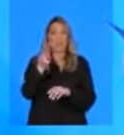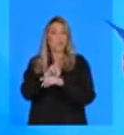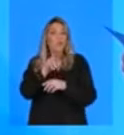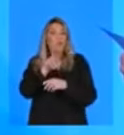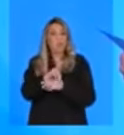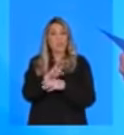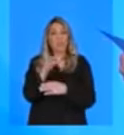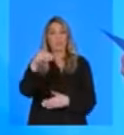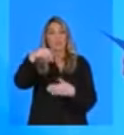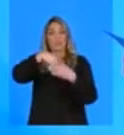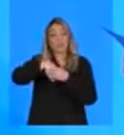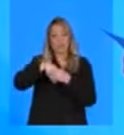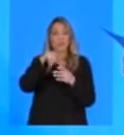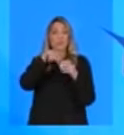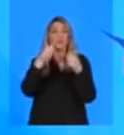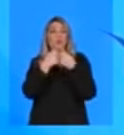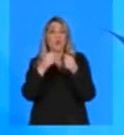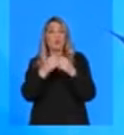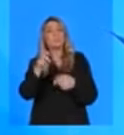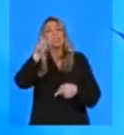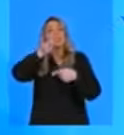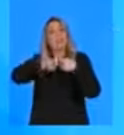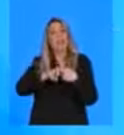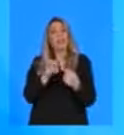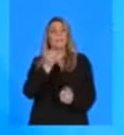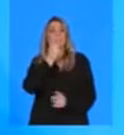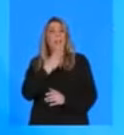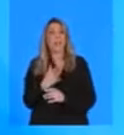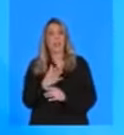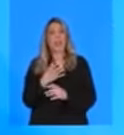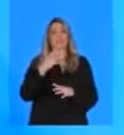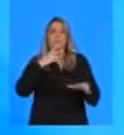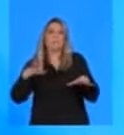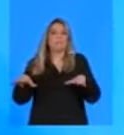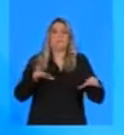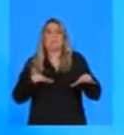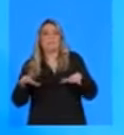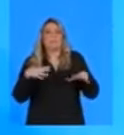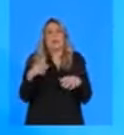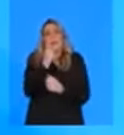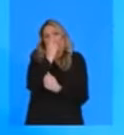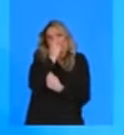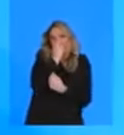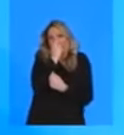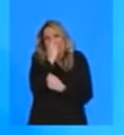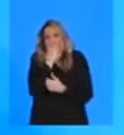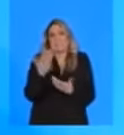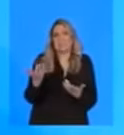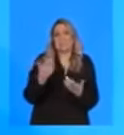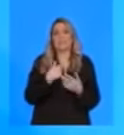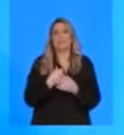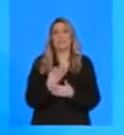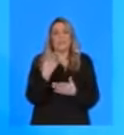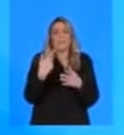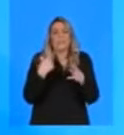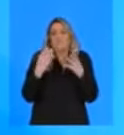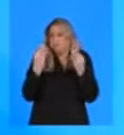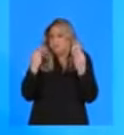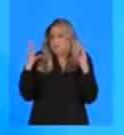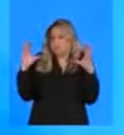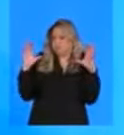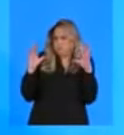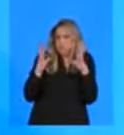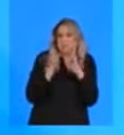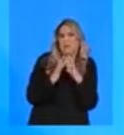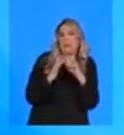ônibus sentarem com conforto elas vão chacoalhando apertadas às vezes mais de 4 por met Quad